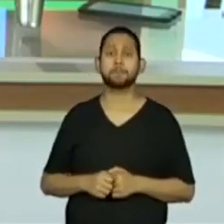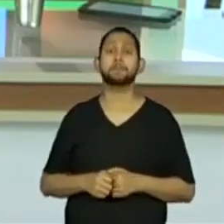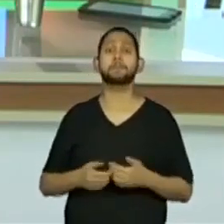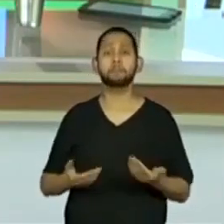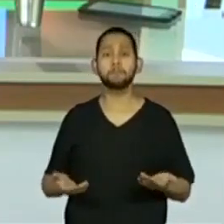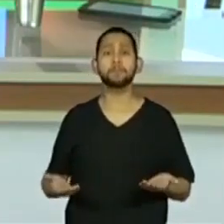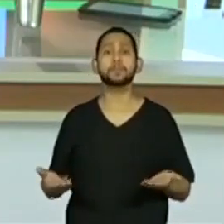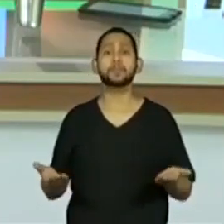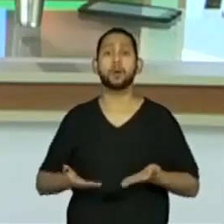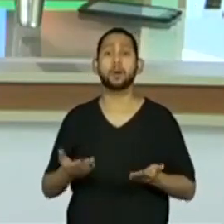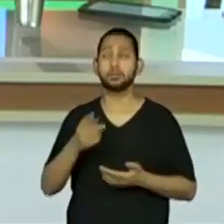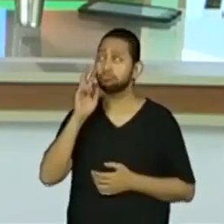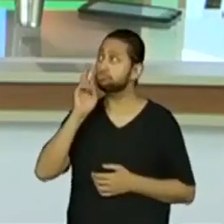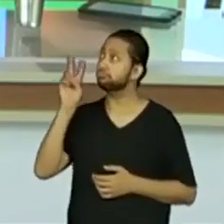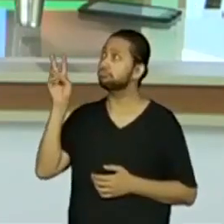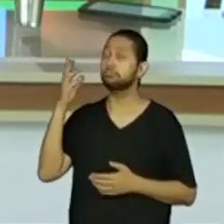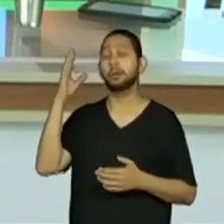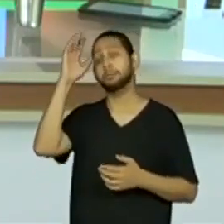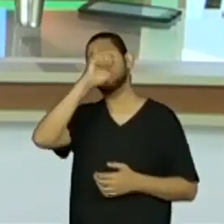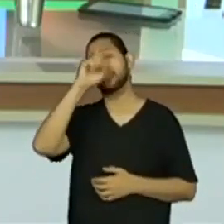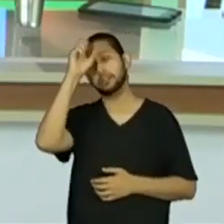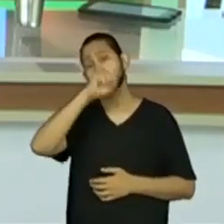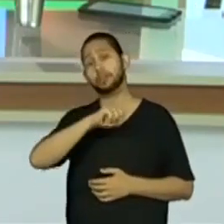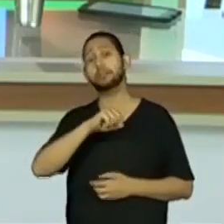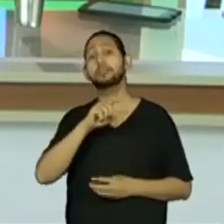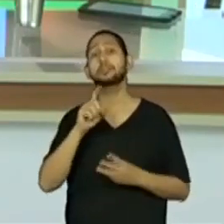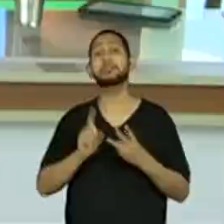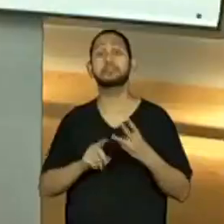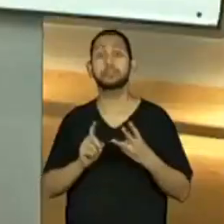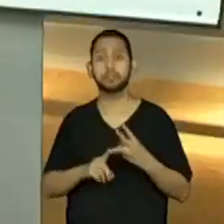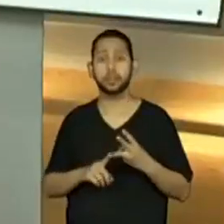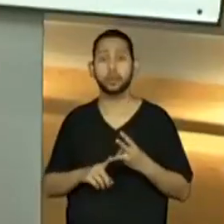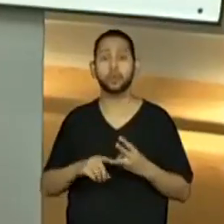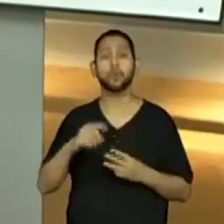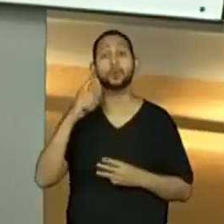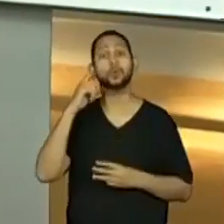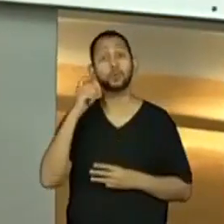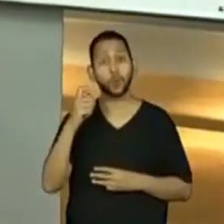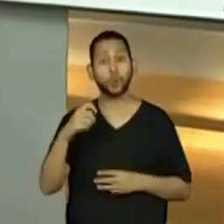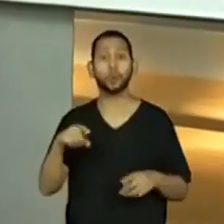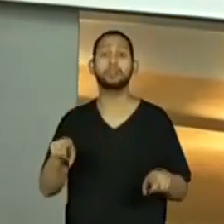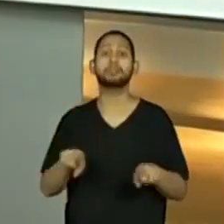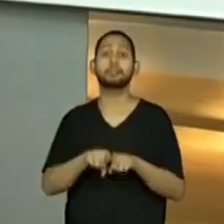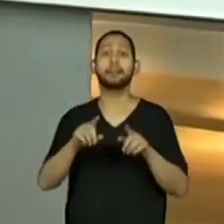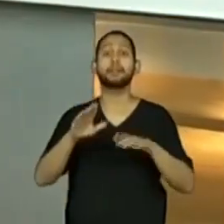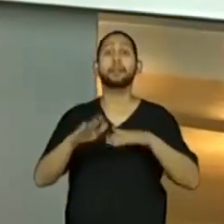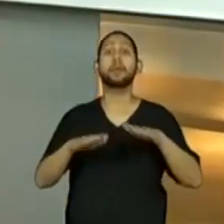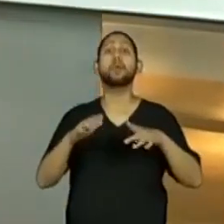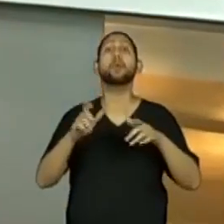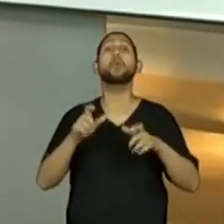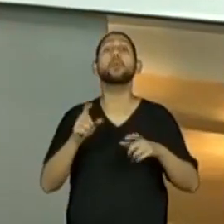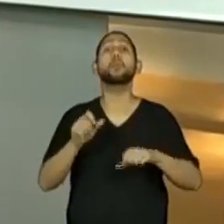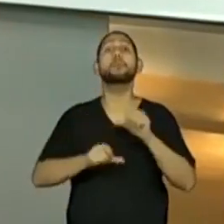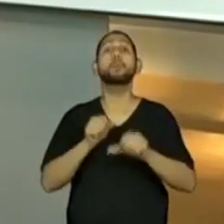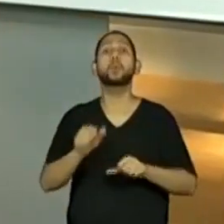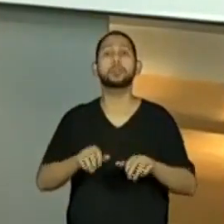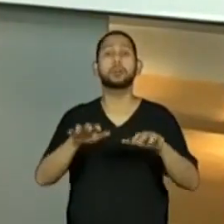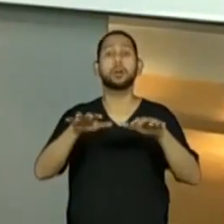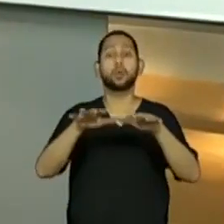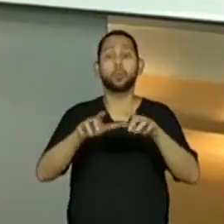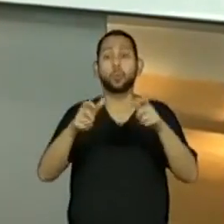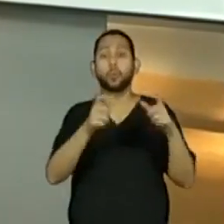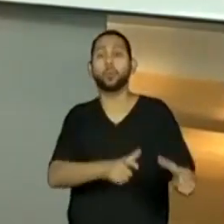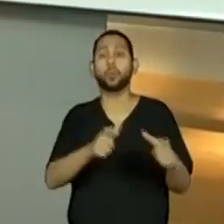E nós vimos também, finalmente, que os sons dependem do meio, ar ou